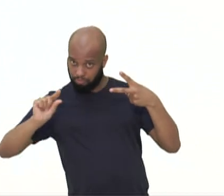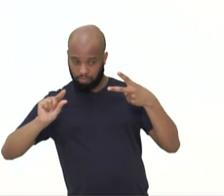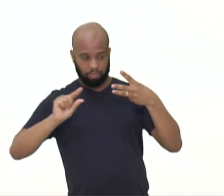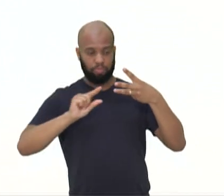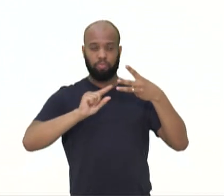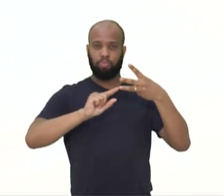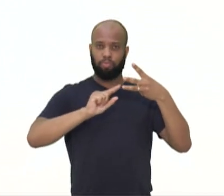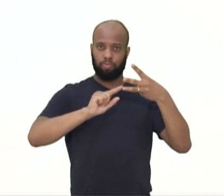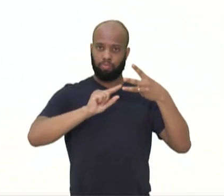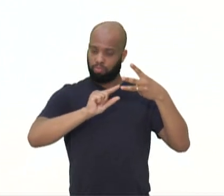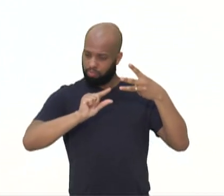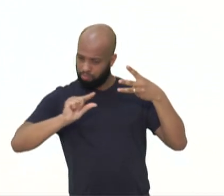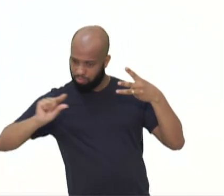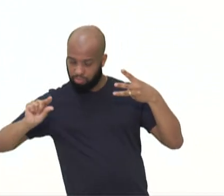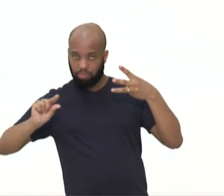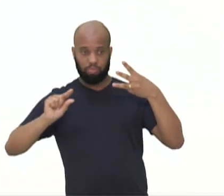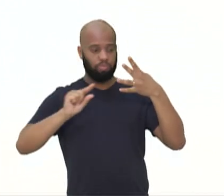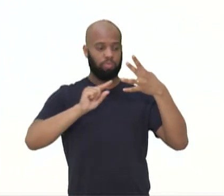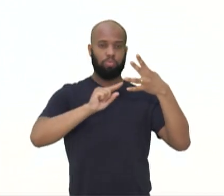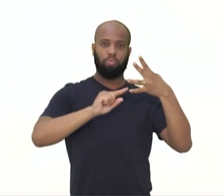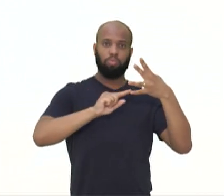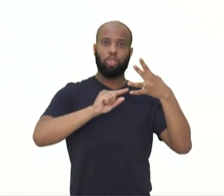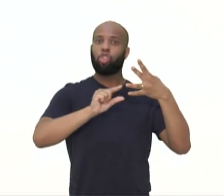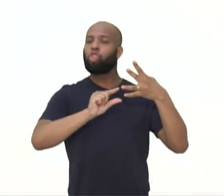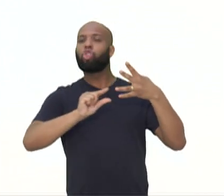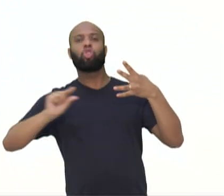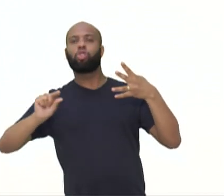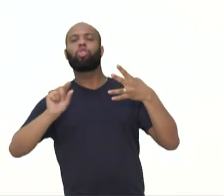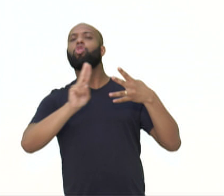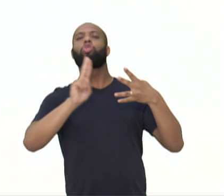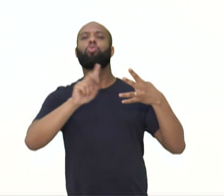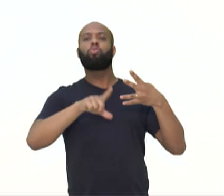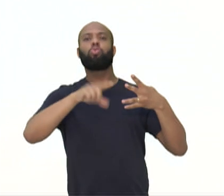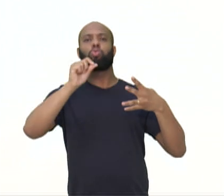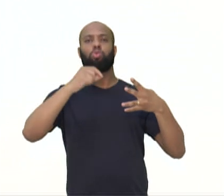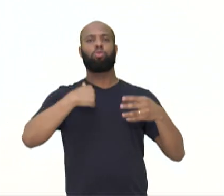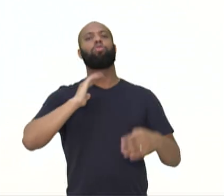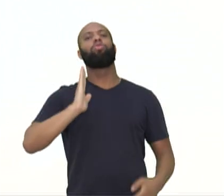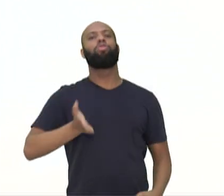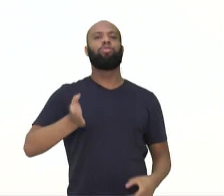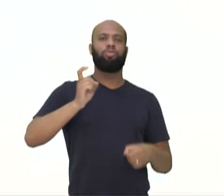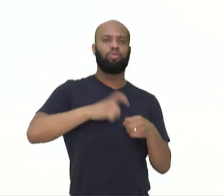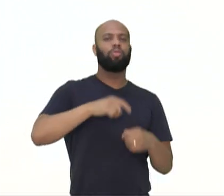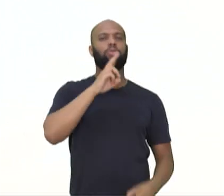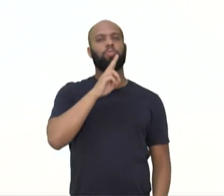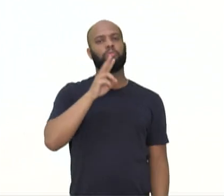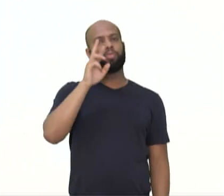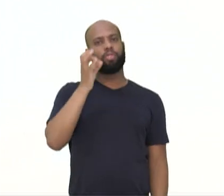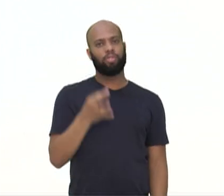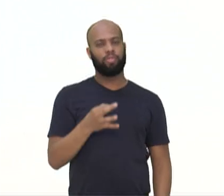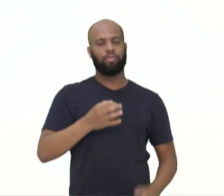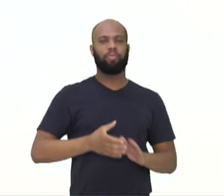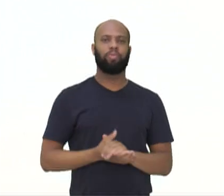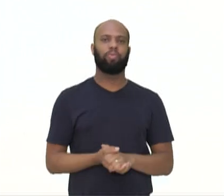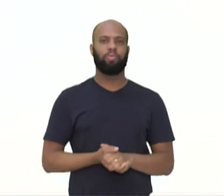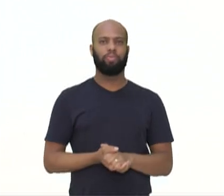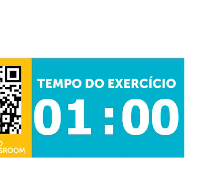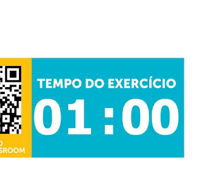sedimentação, liquefação ou intemperismo? Daqui a pouco eu volto com a resposta correta.